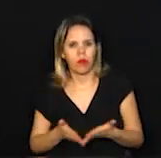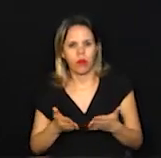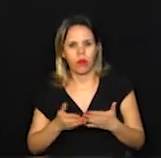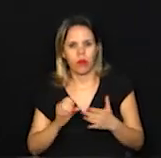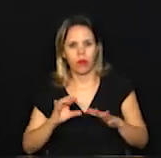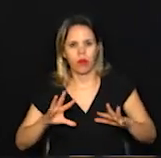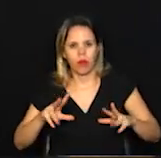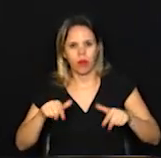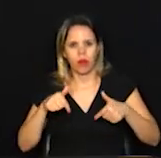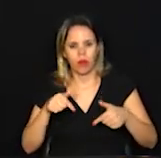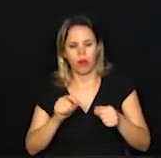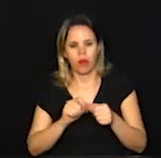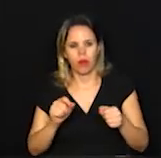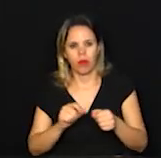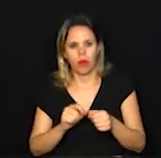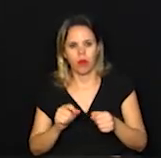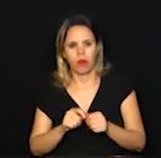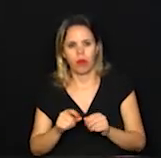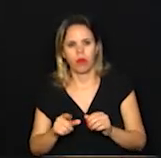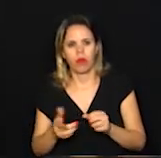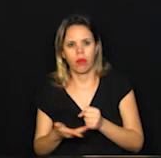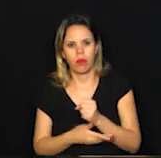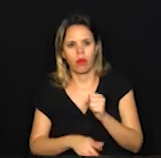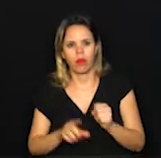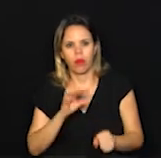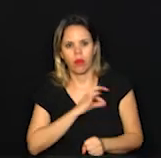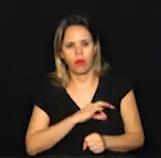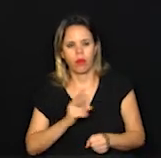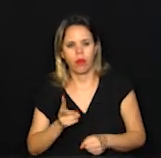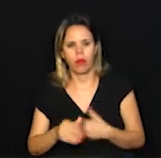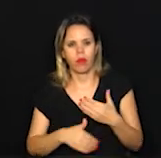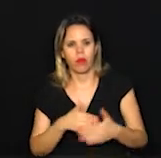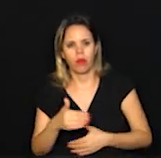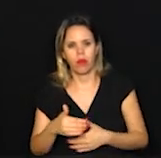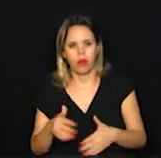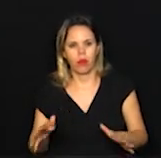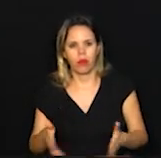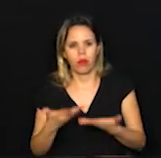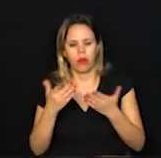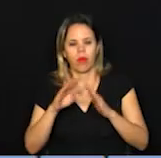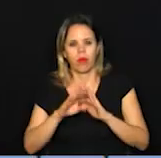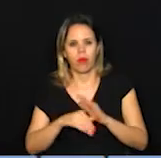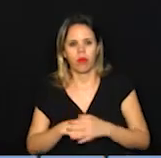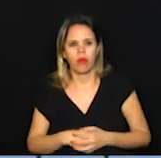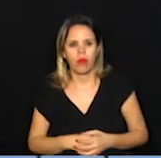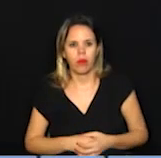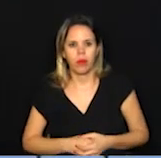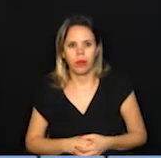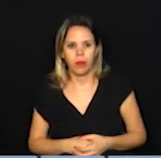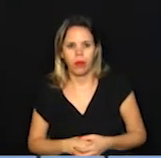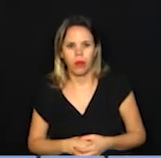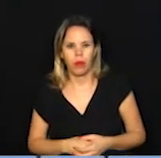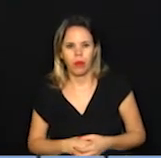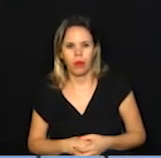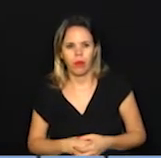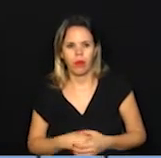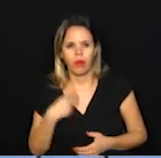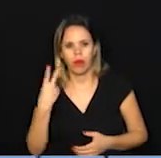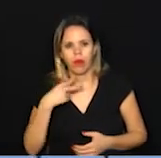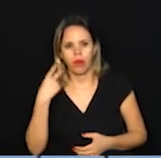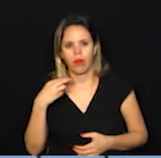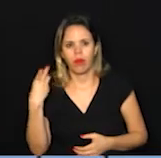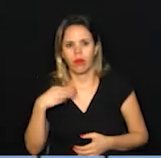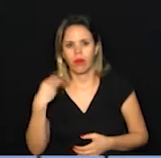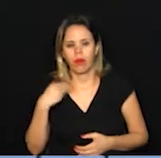todos iniciarmos da renda básica em diante, sempre haverá o estímulo ao progresso. A vereadora